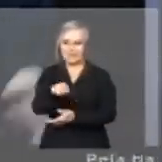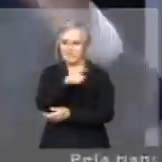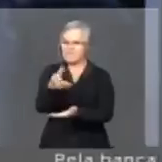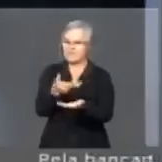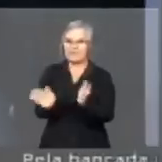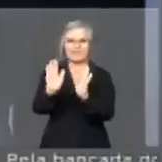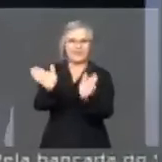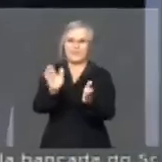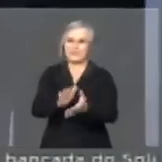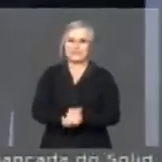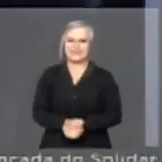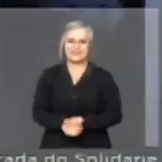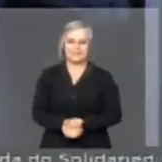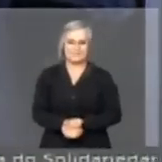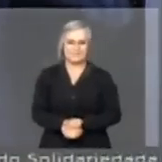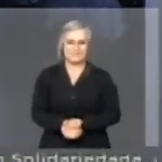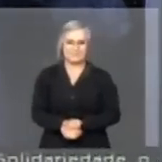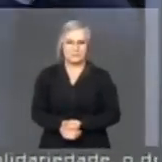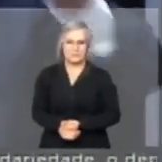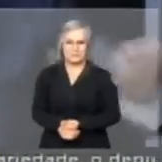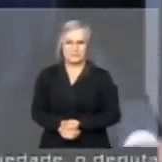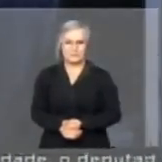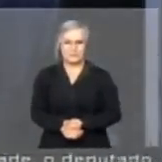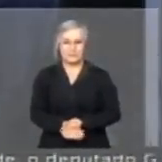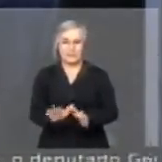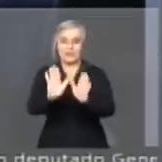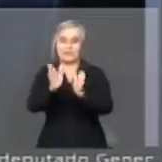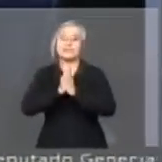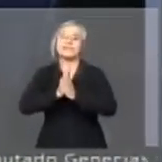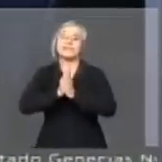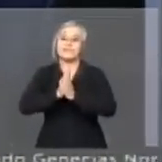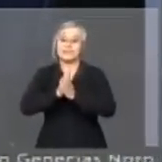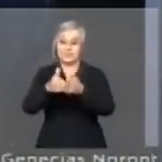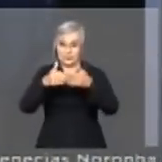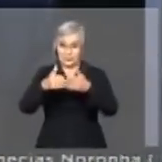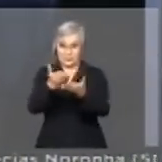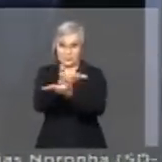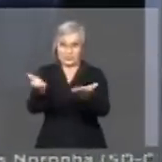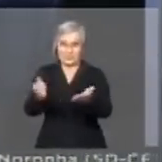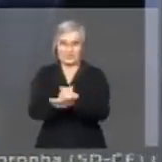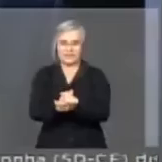perderam, meus amigos. Deixa eu pedir uma coisa,